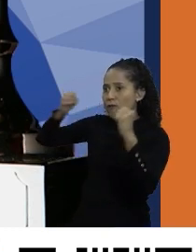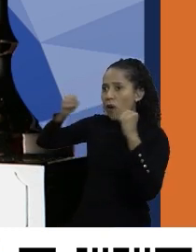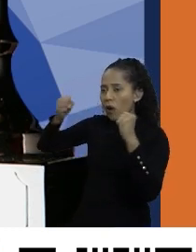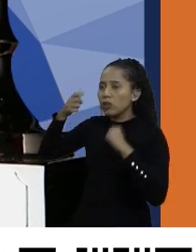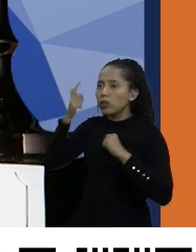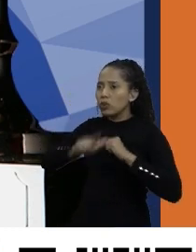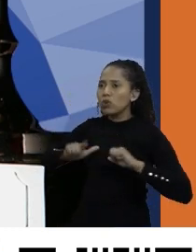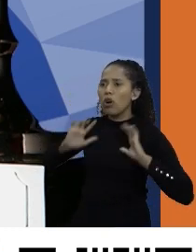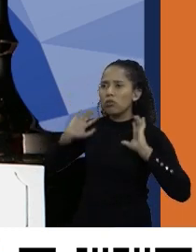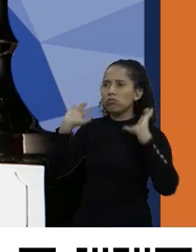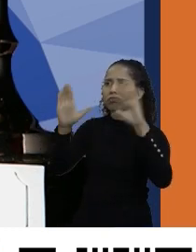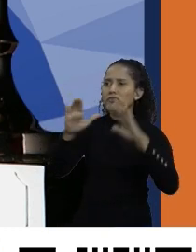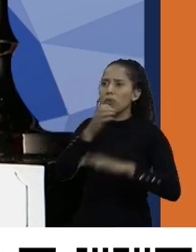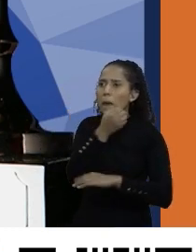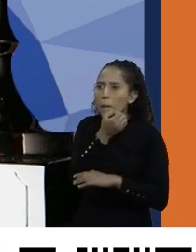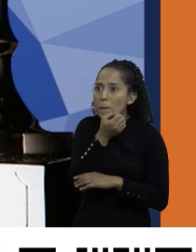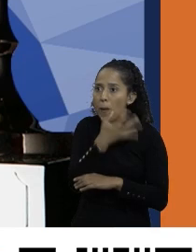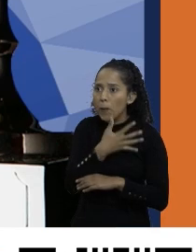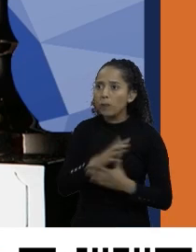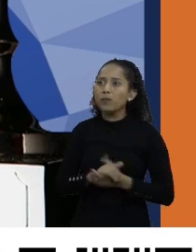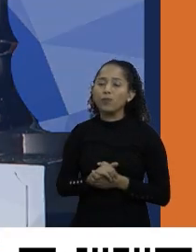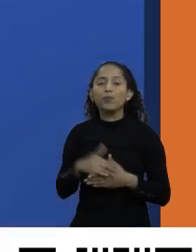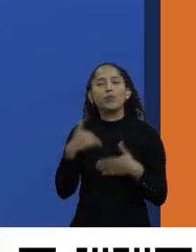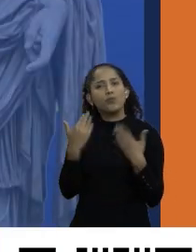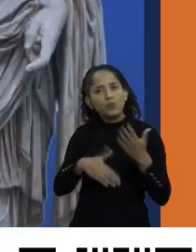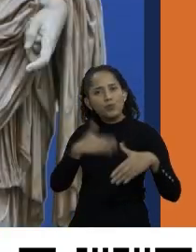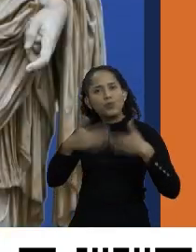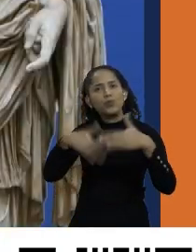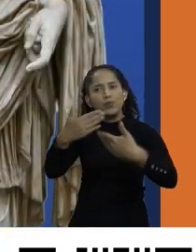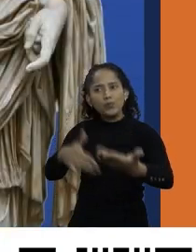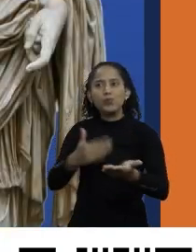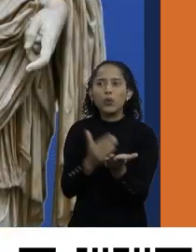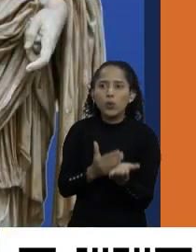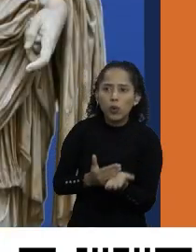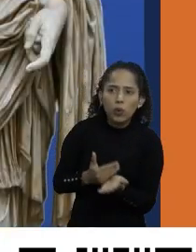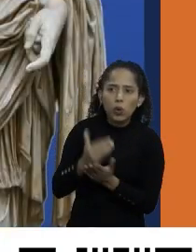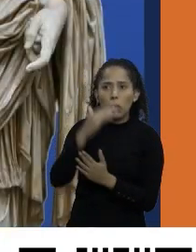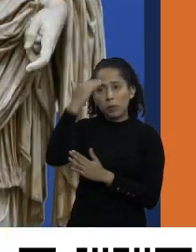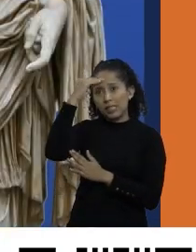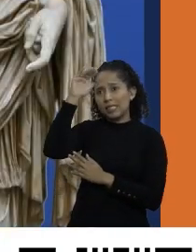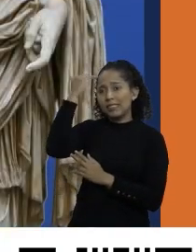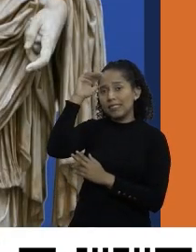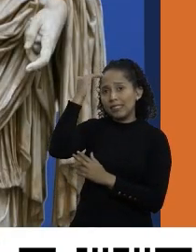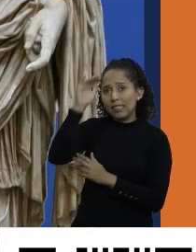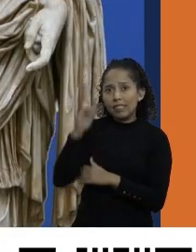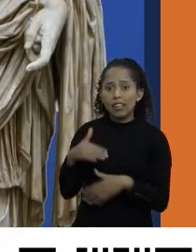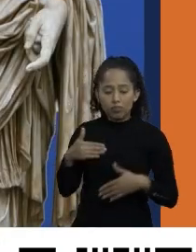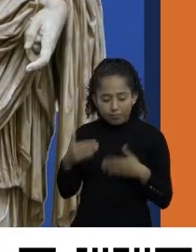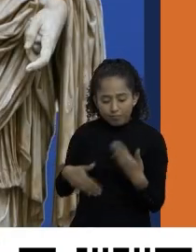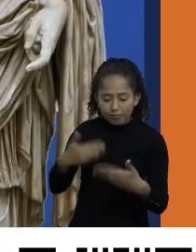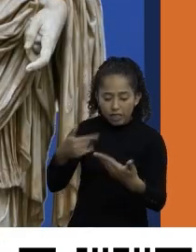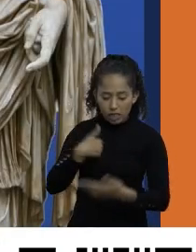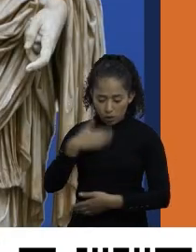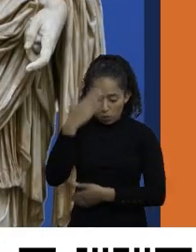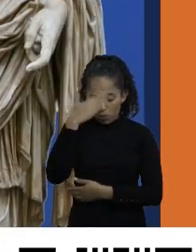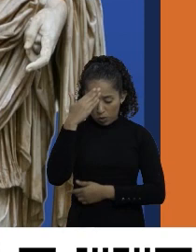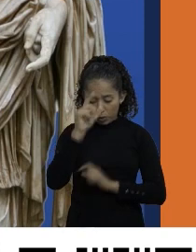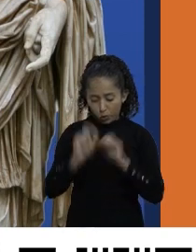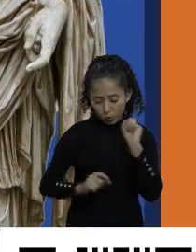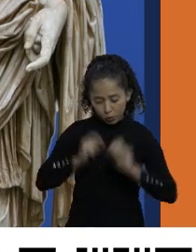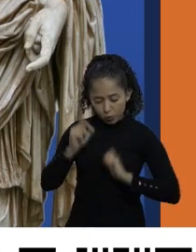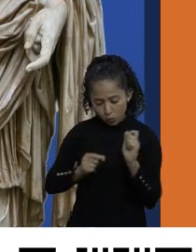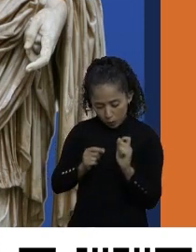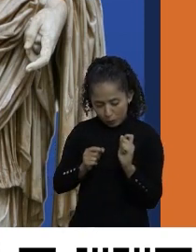passe bom. Aí as coisas começaram a acontecer, a gente começou a entender. E eu comecei a entender que as